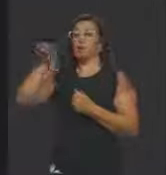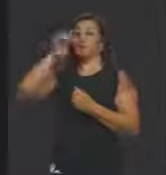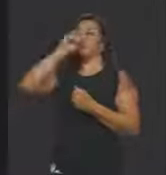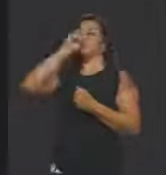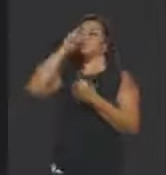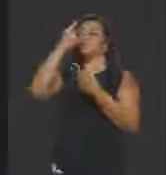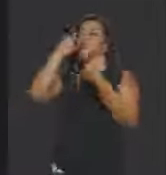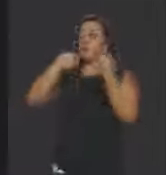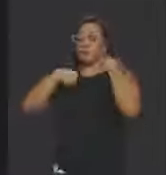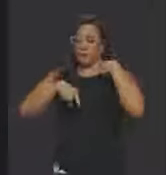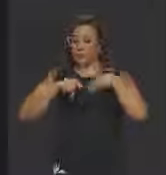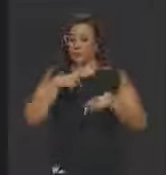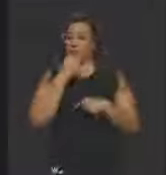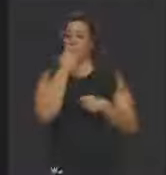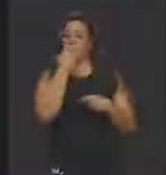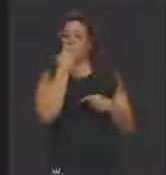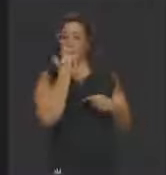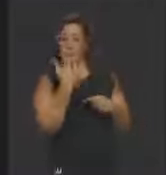que são